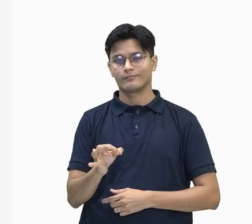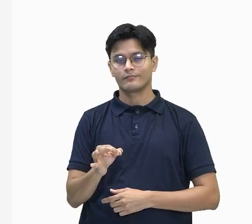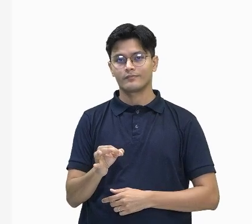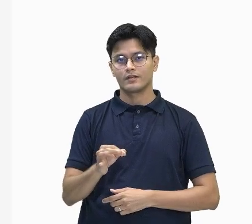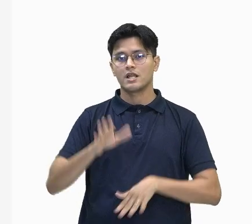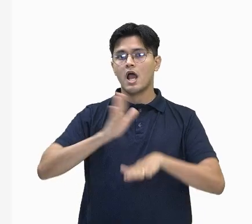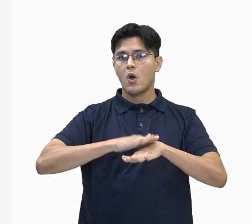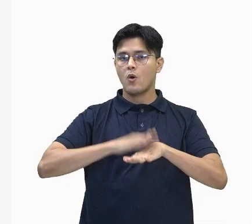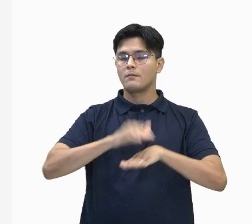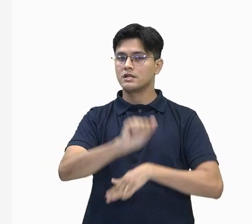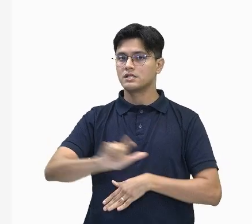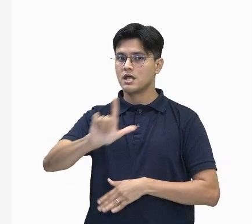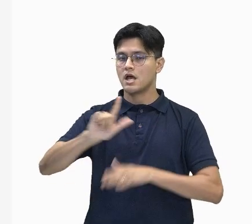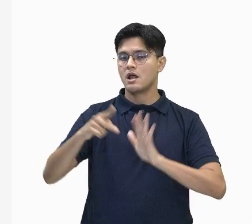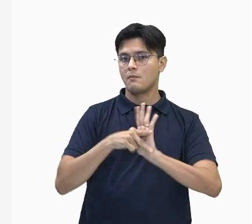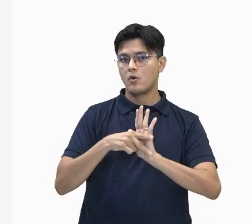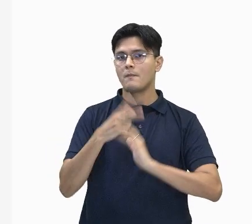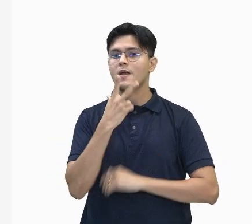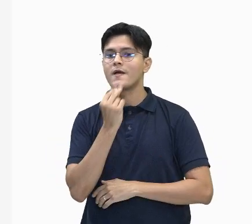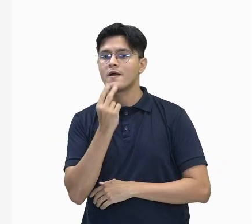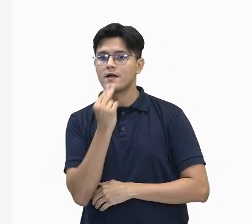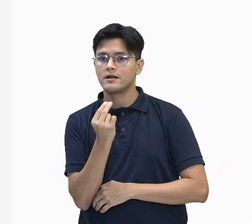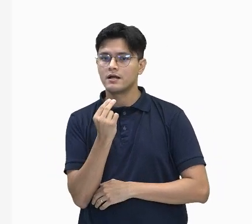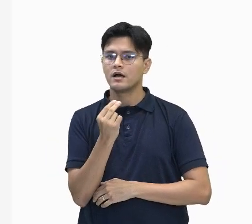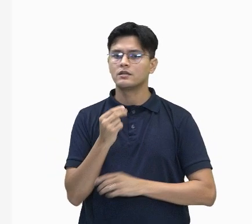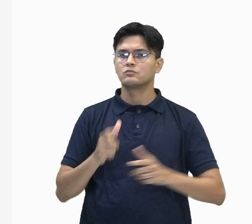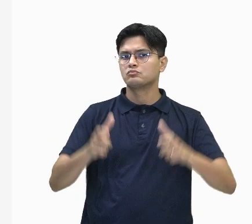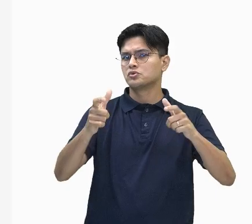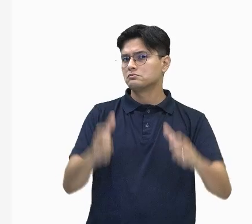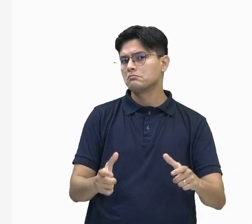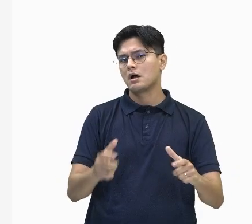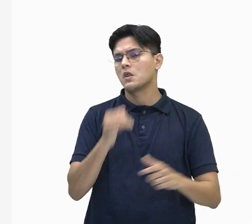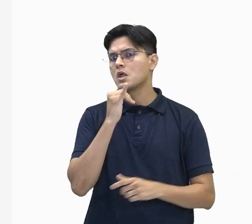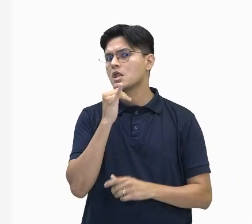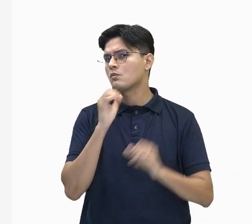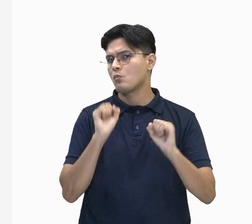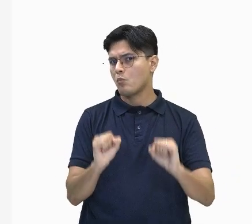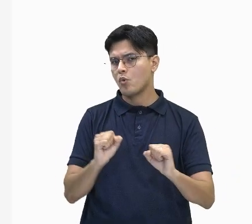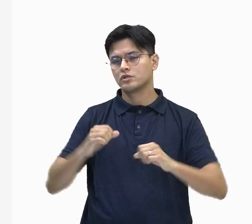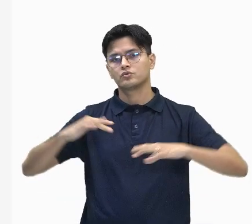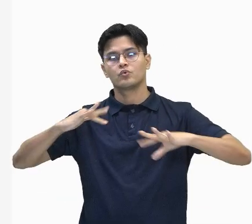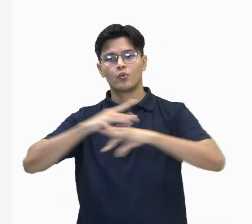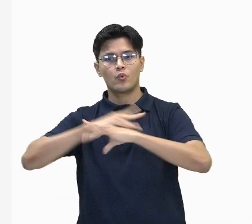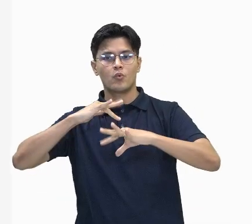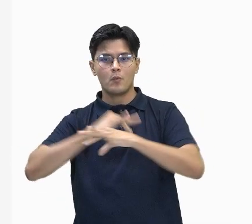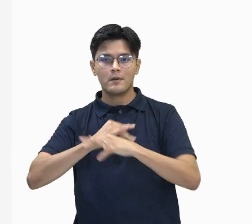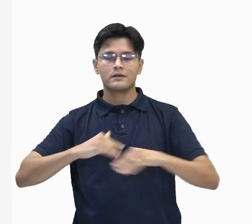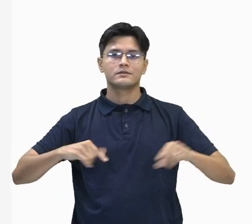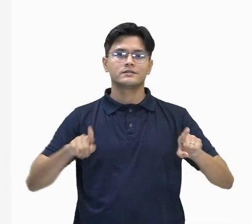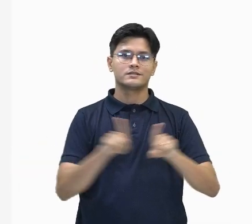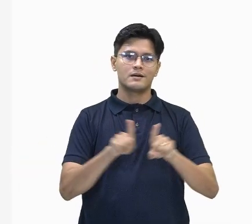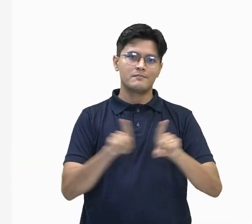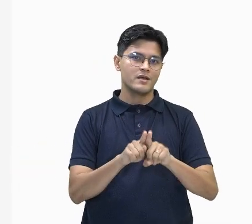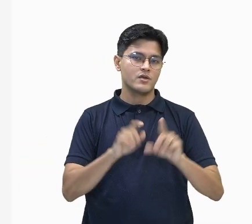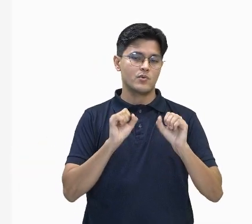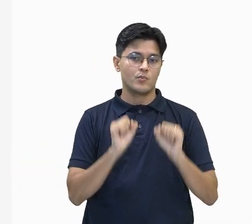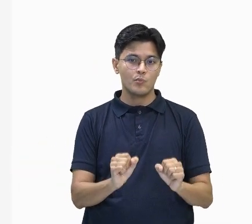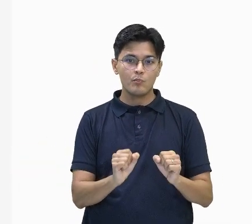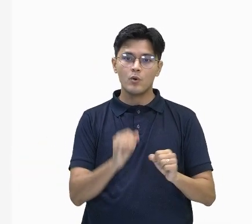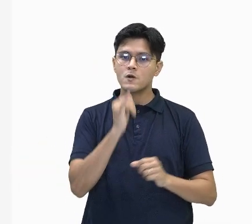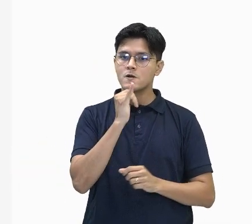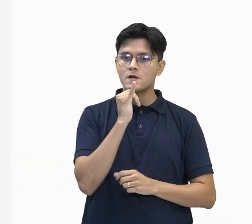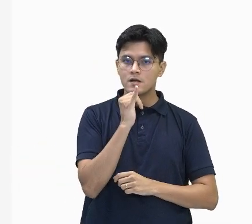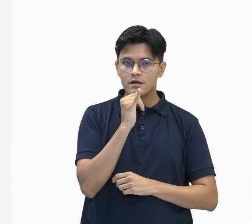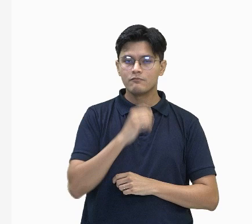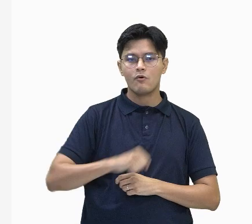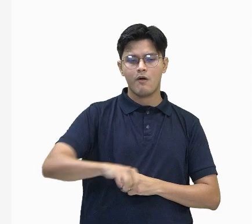Machado de Assis, ele pode ser o espaço urbano, E também pode ser o espaço